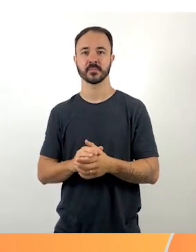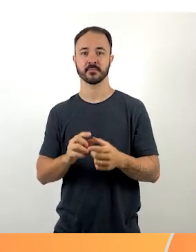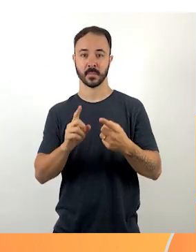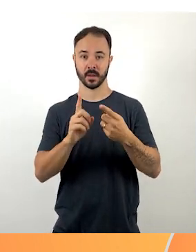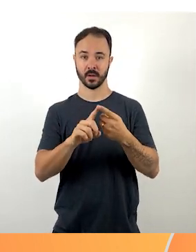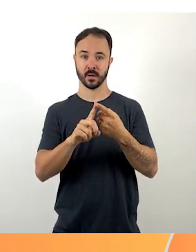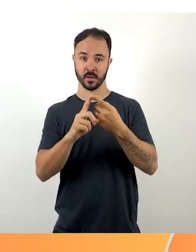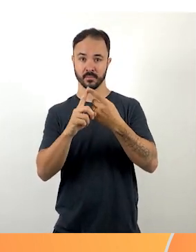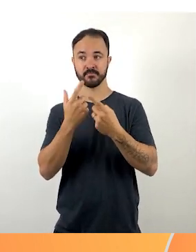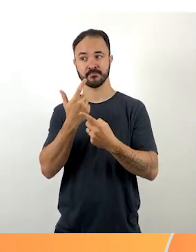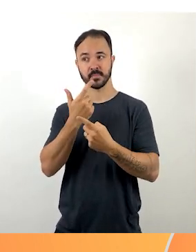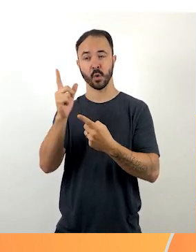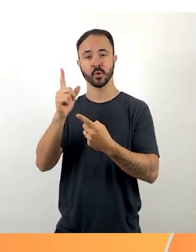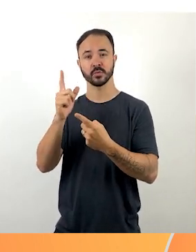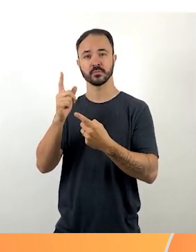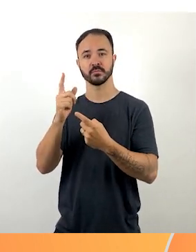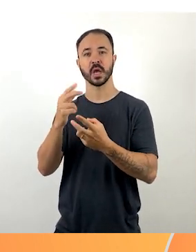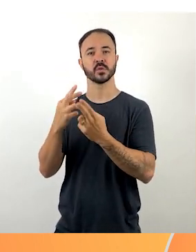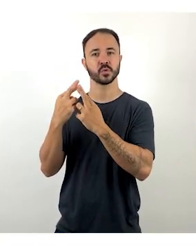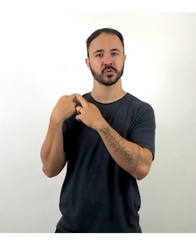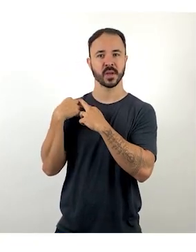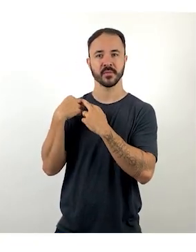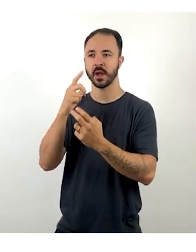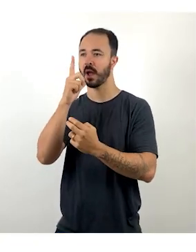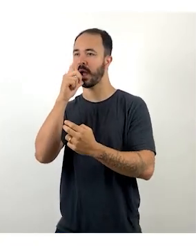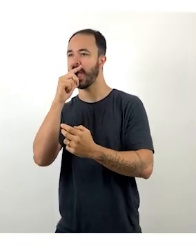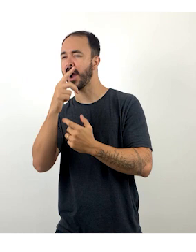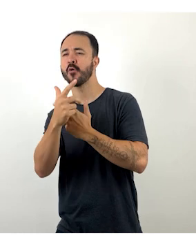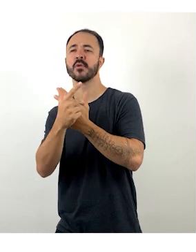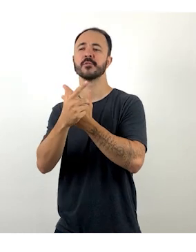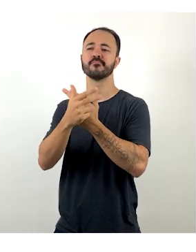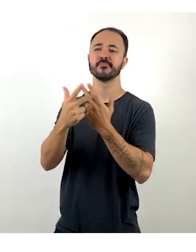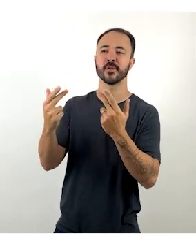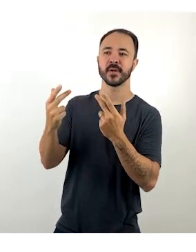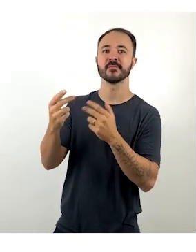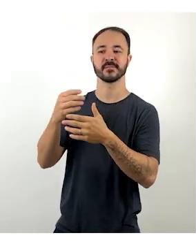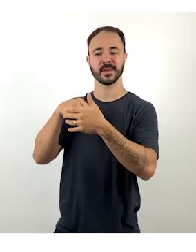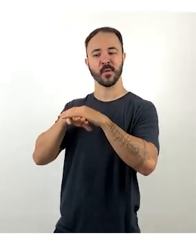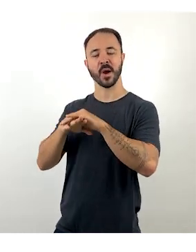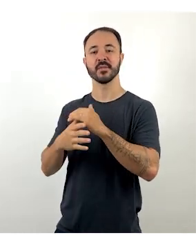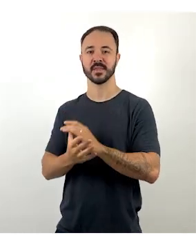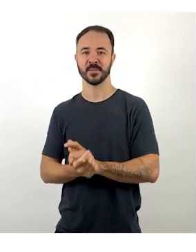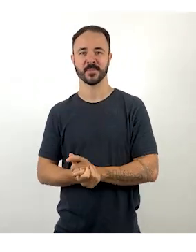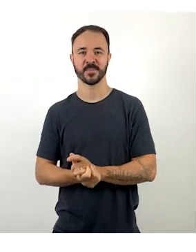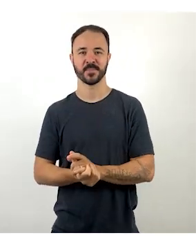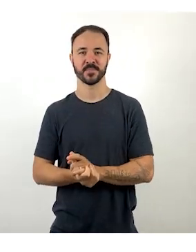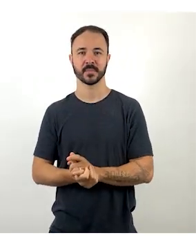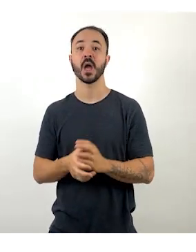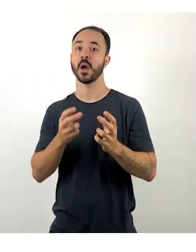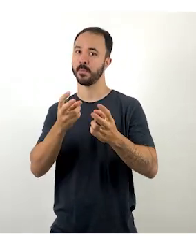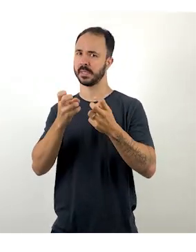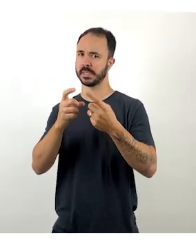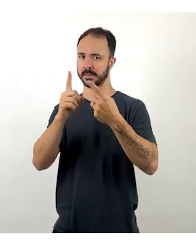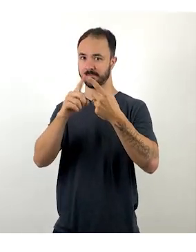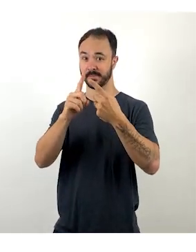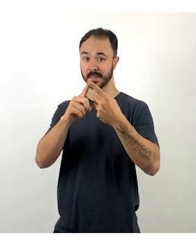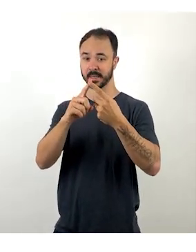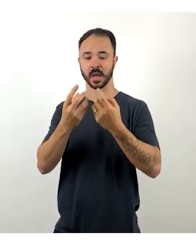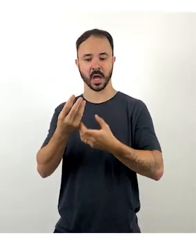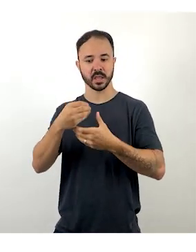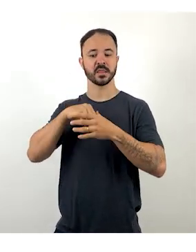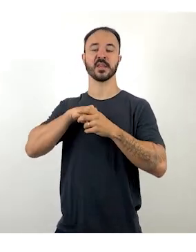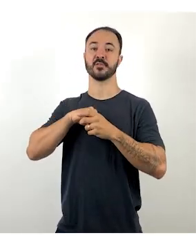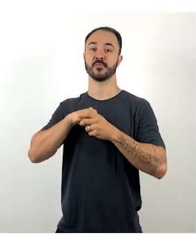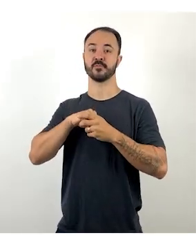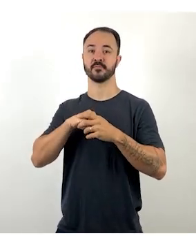o xilema, que é responsável pela condução de água e sais minerais, e o floema. Perceba que o xilema para dentro,